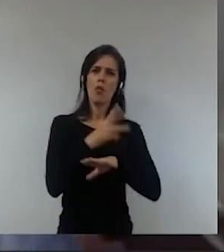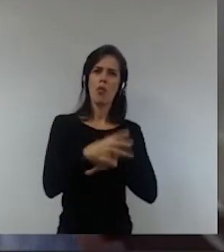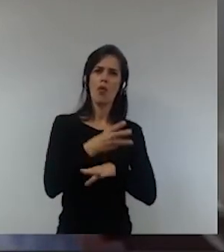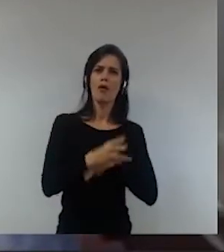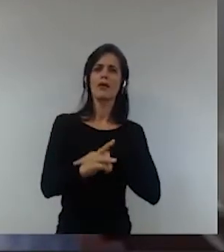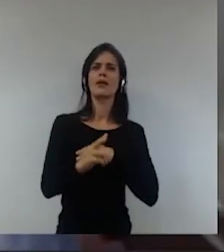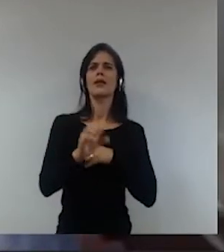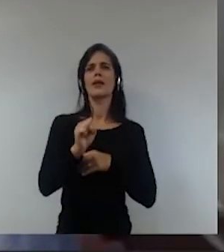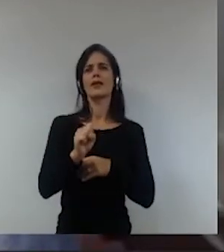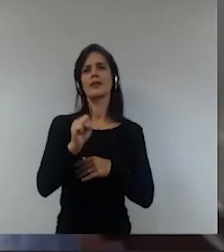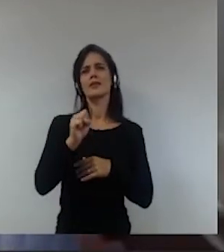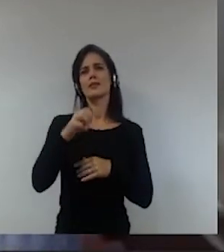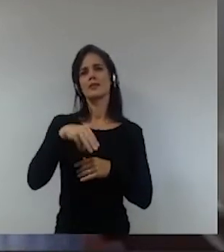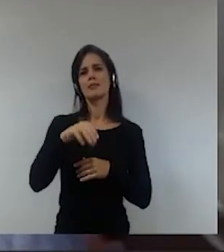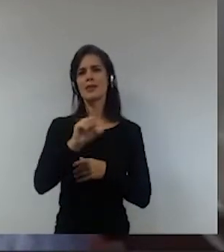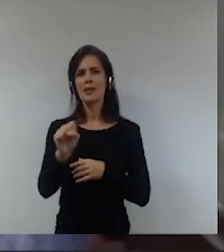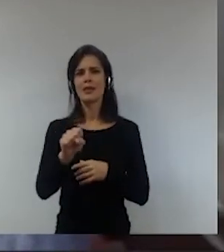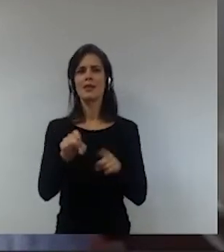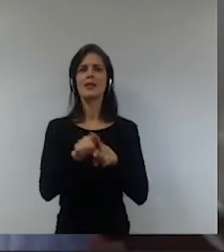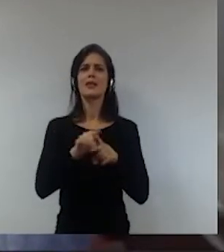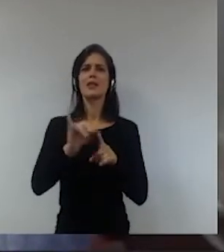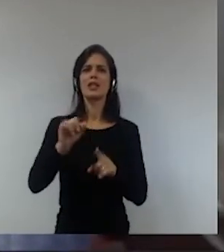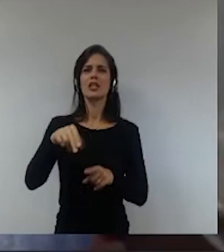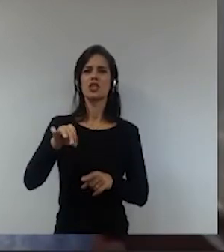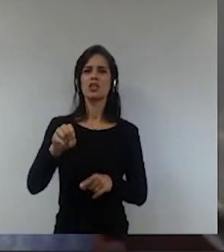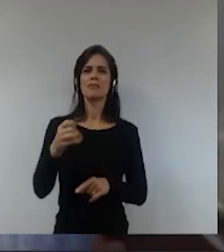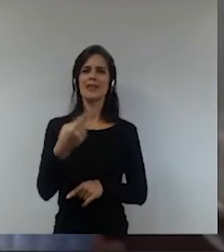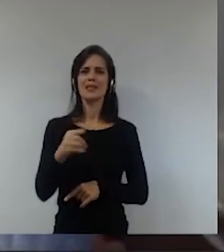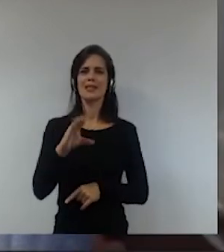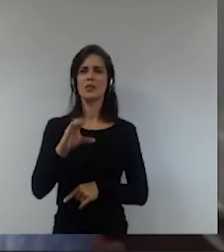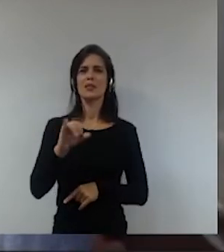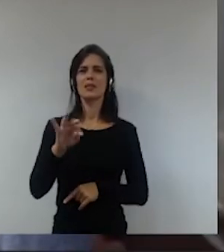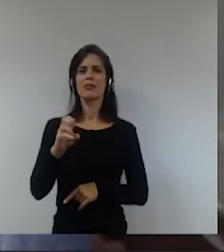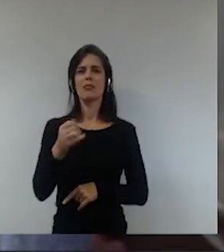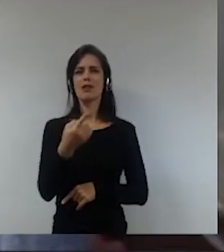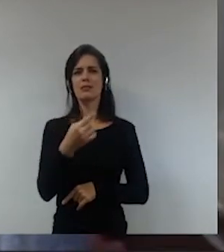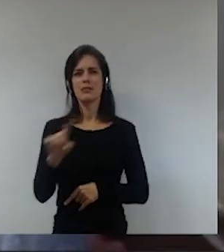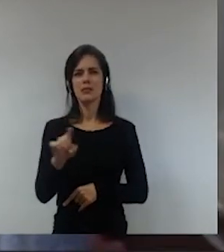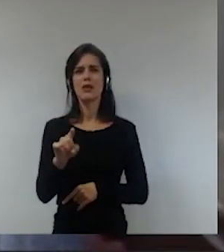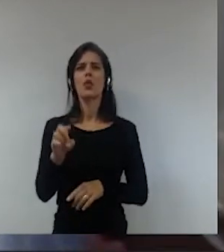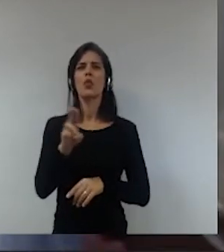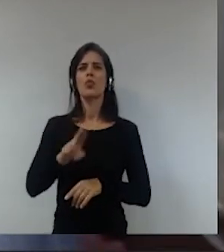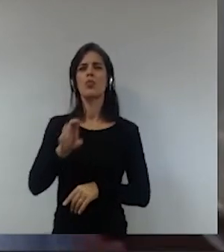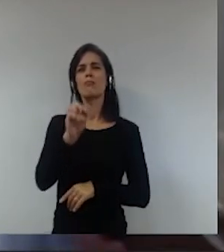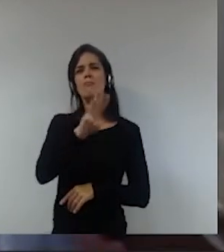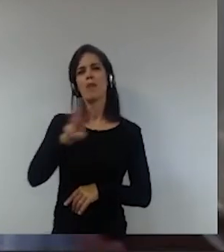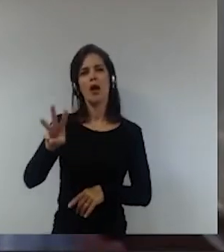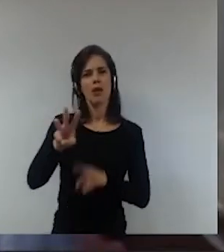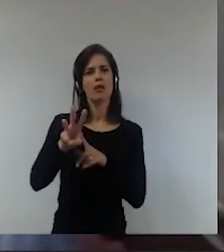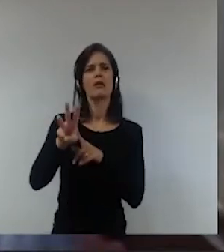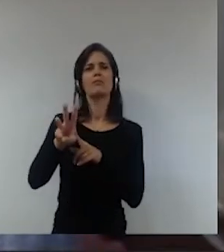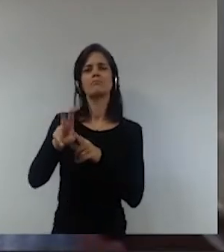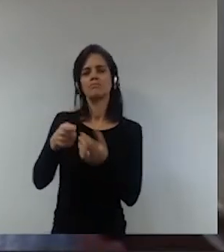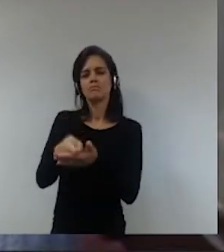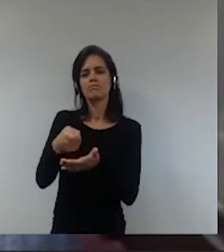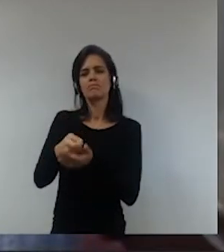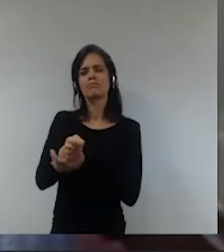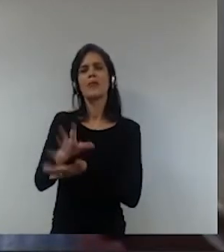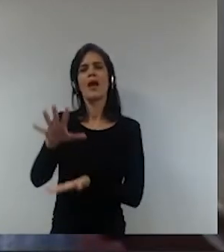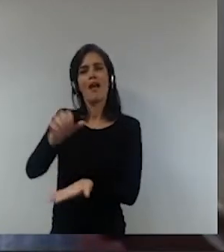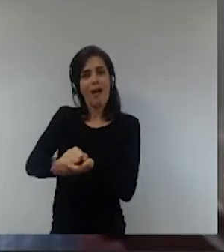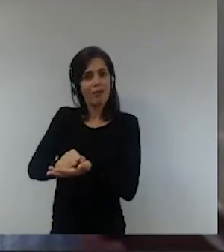e, principalmente, intimações e citações diretamente através dos portais, exigindo o cadastro.